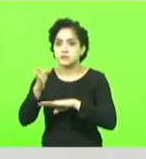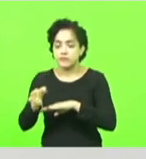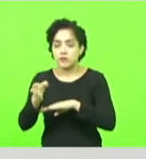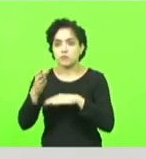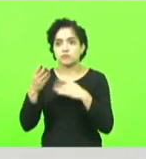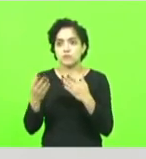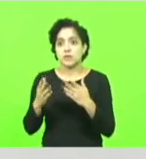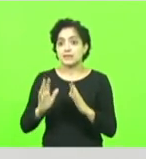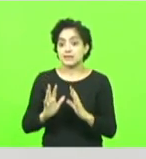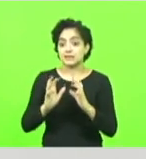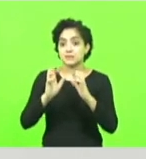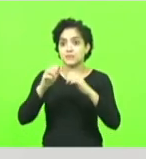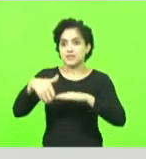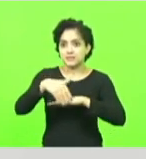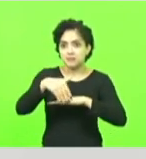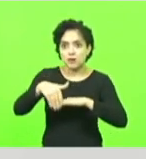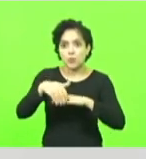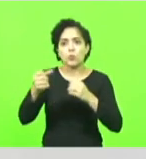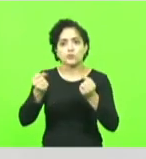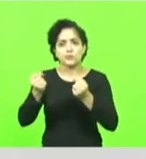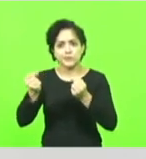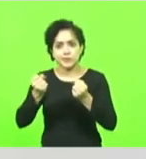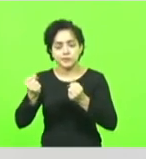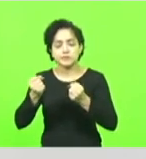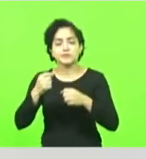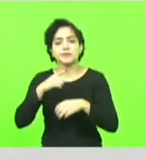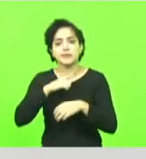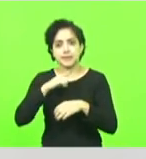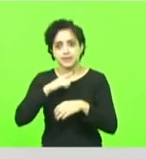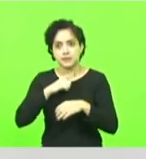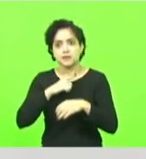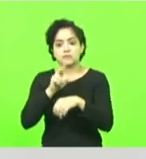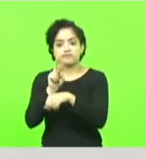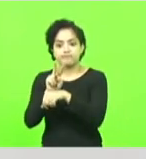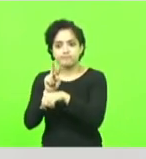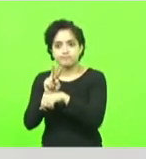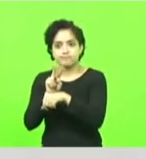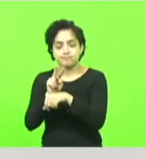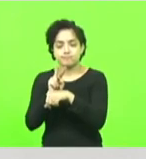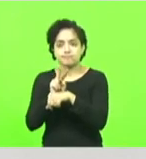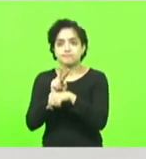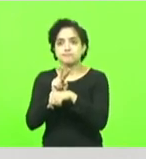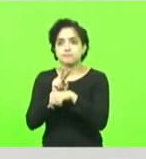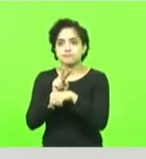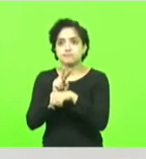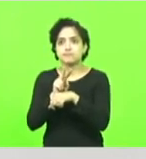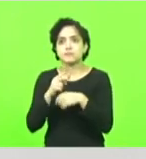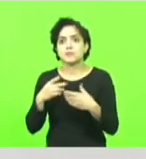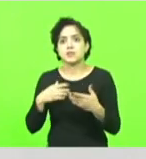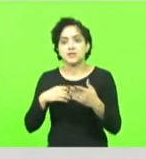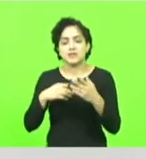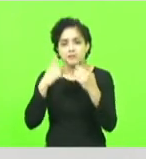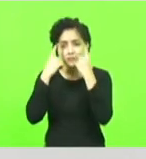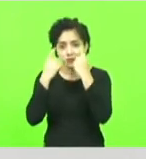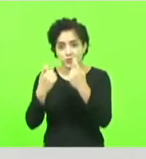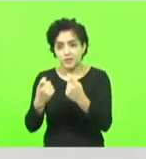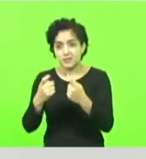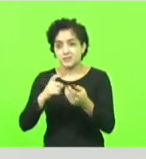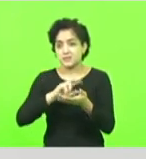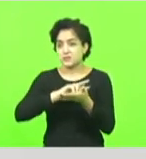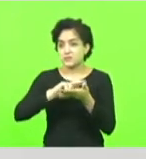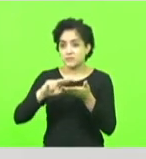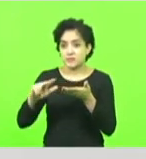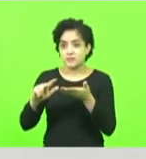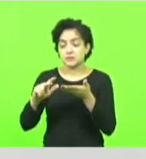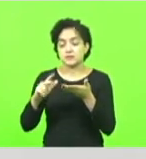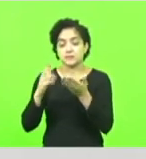as brigas de trânsito, sempre terá os nobres guerreiros ali, sendo exposto a todo tipo de violência. Então, isso atinge o